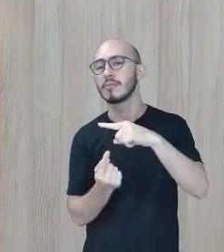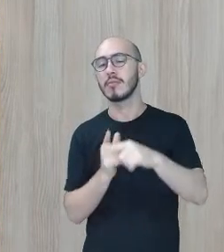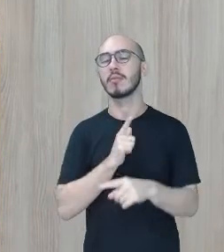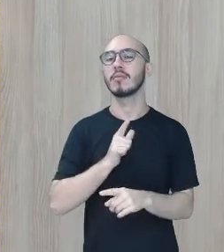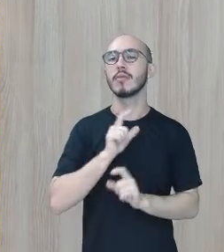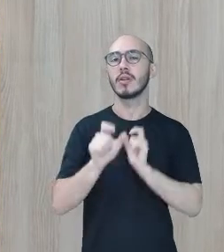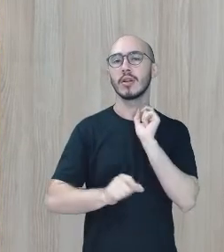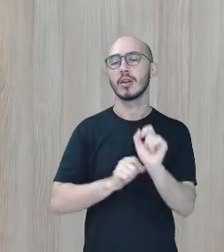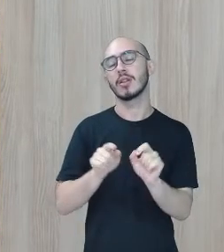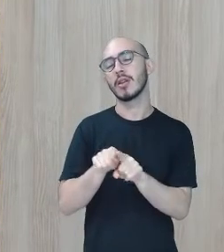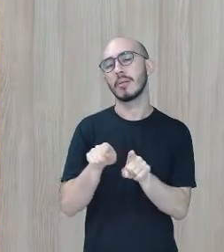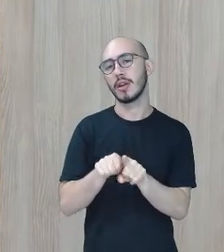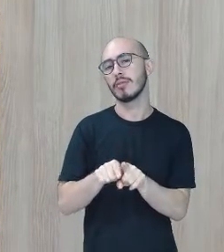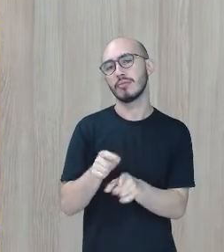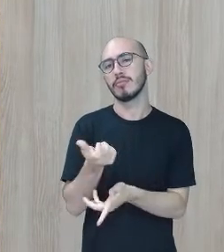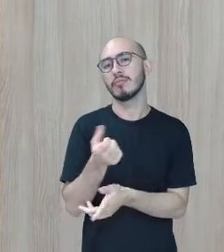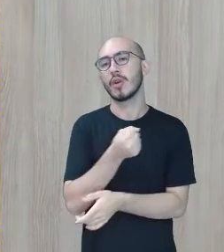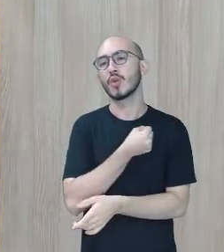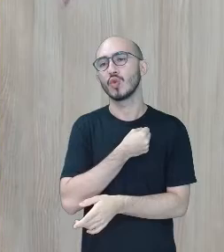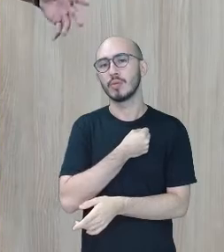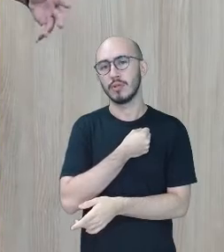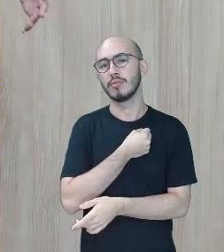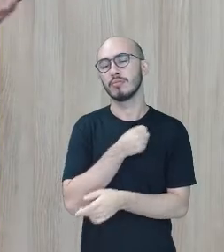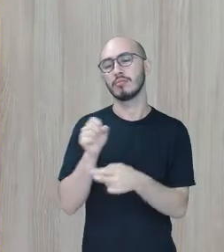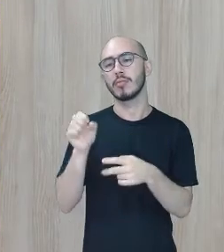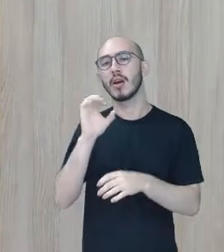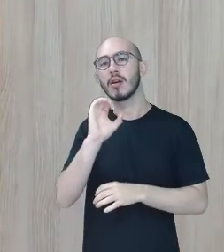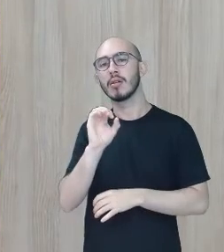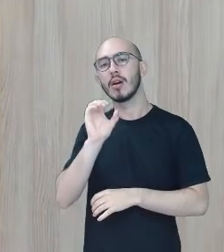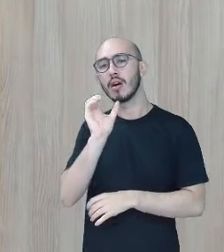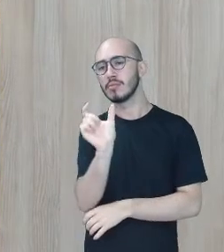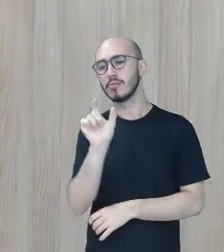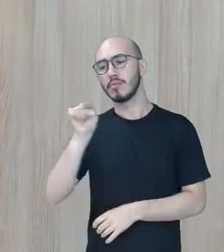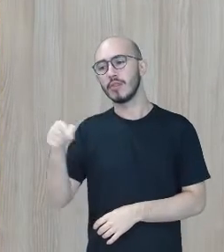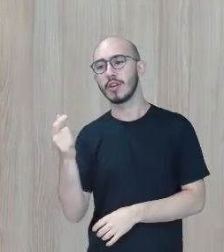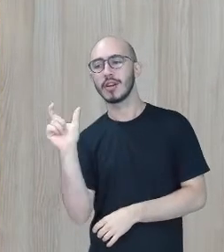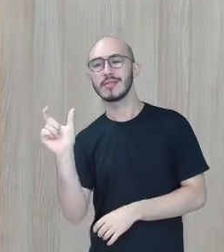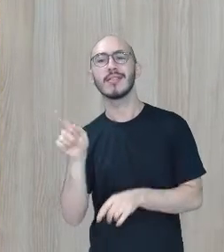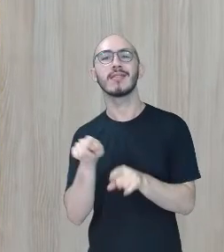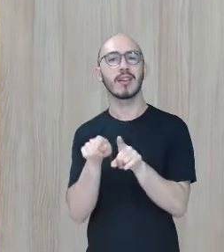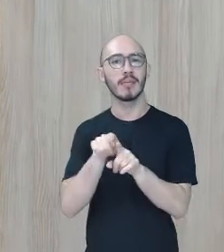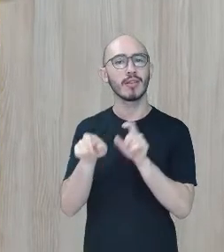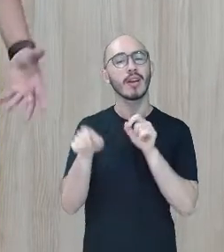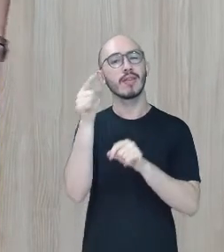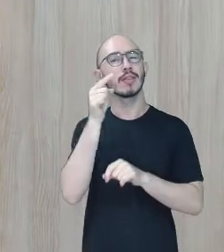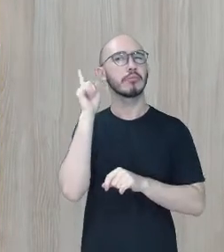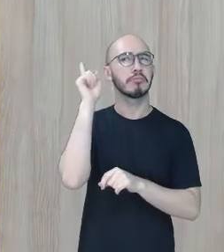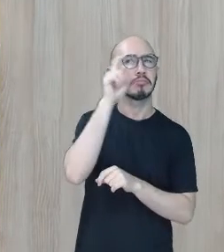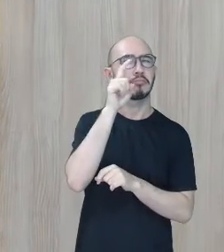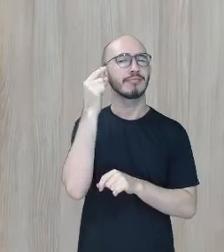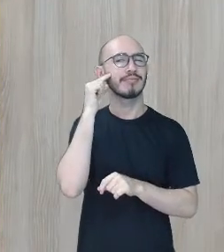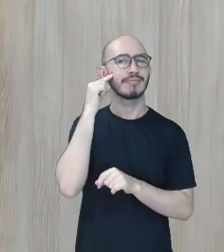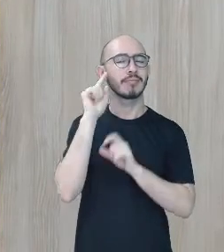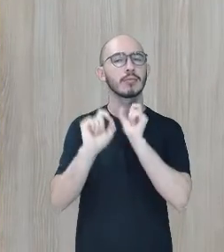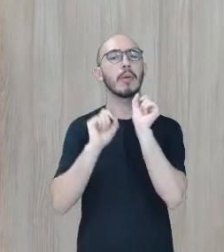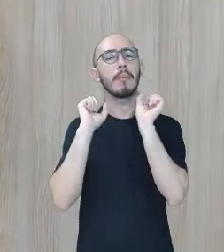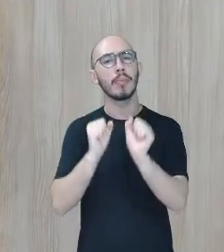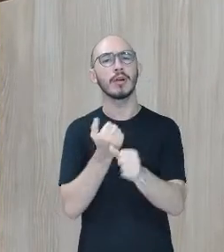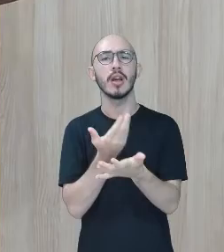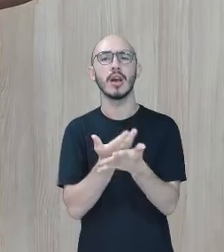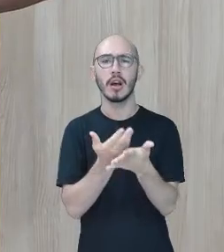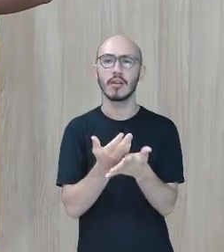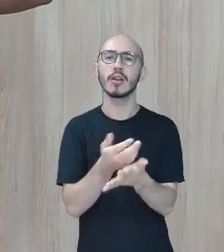número decimal, que são assuntos do 6º ano, e você pode estar com um pouco de dificuldade, então você pode estar acompanhando lá